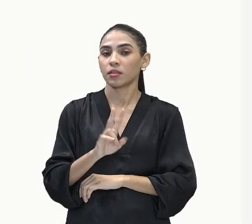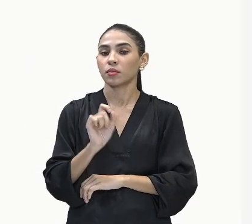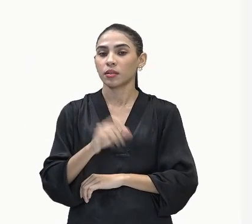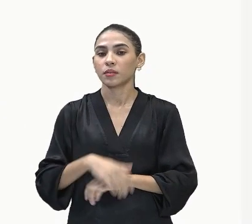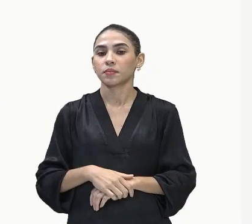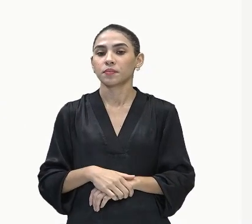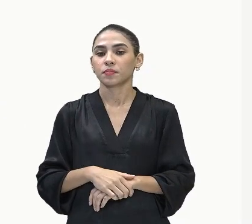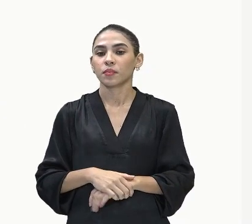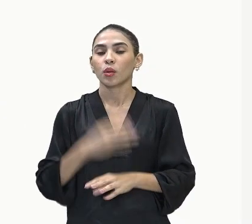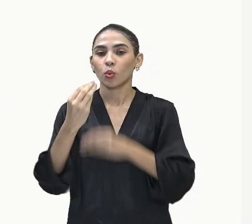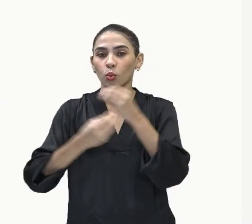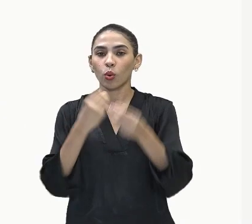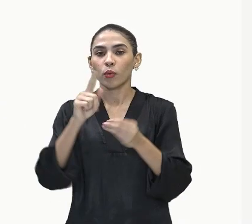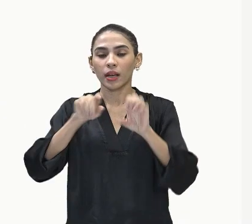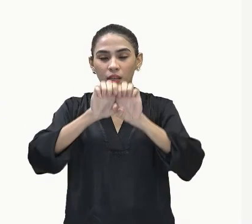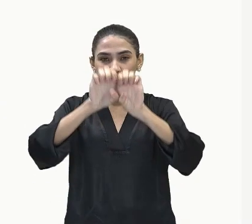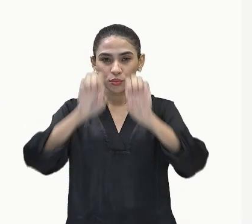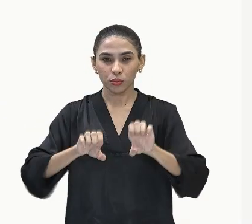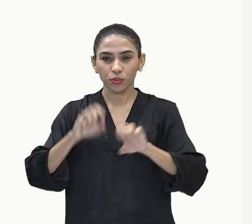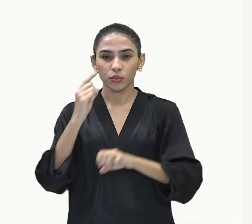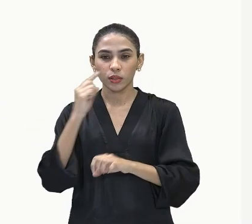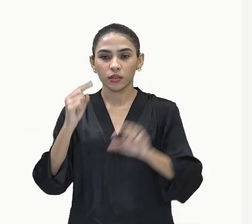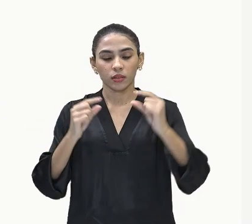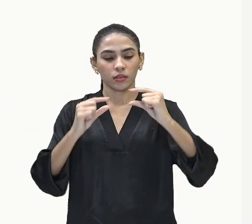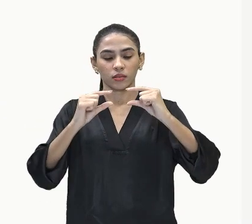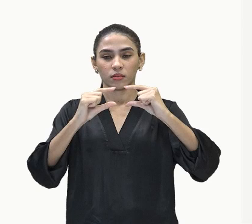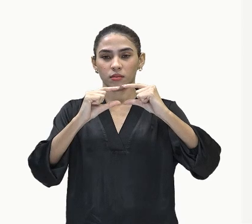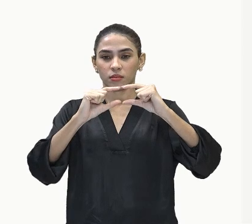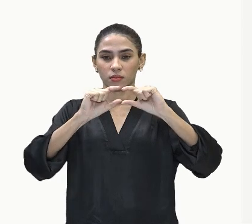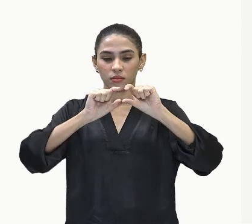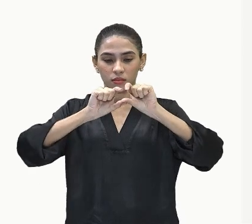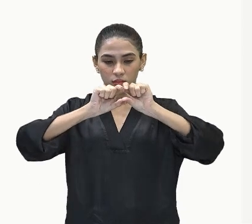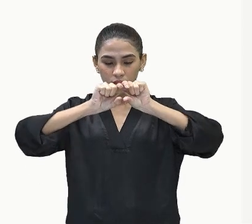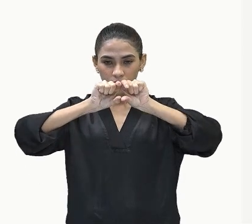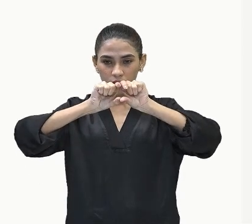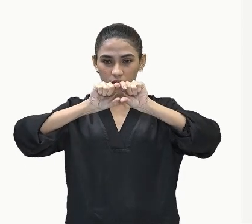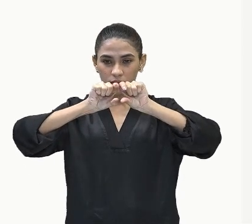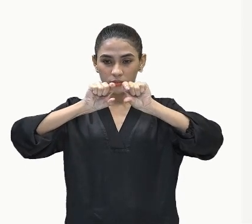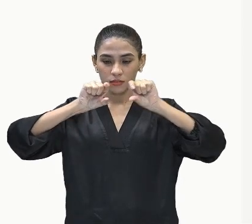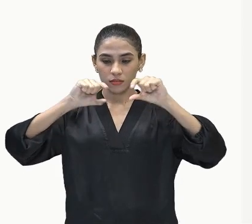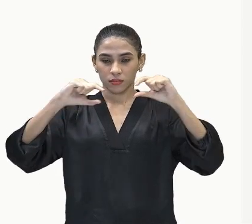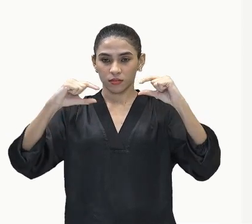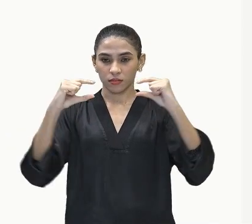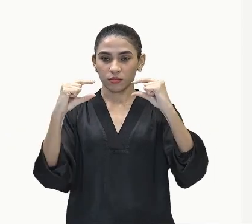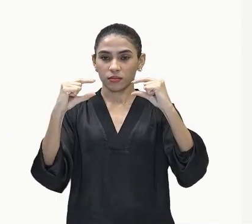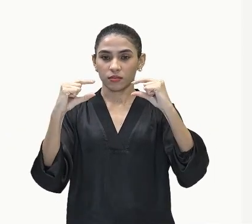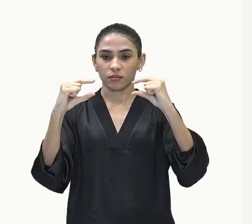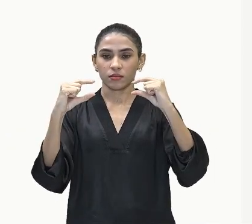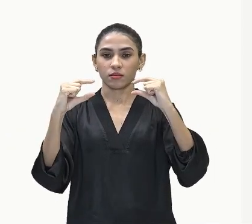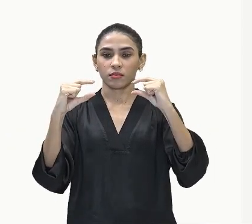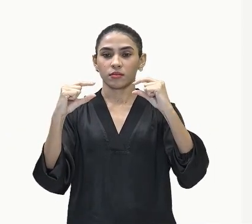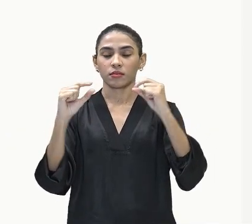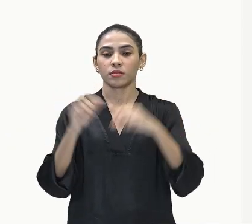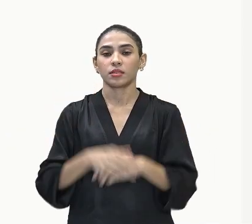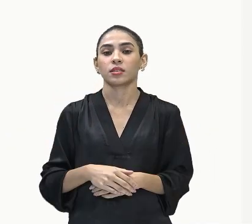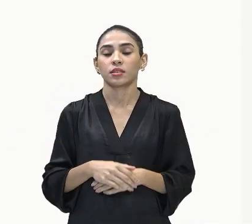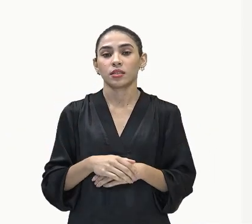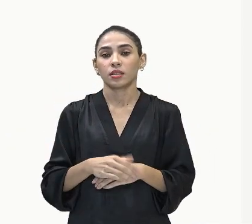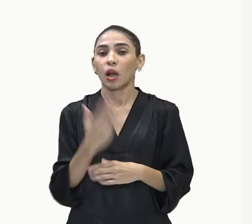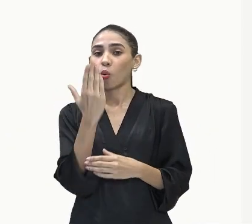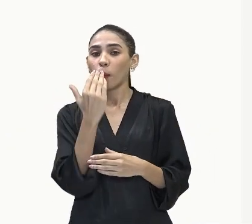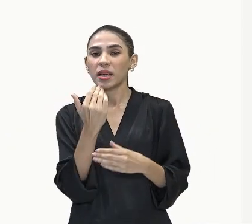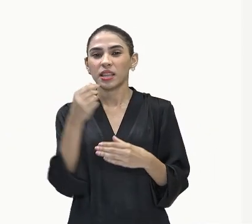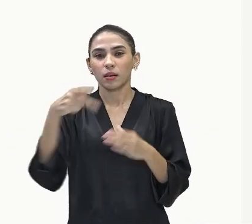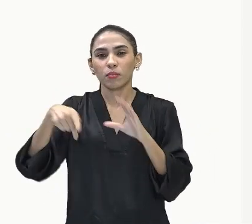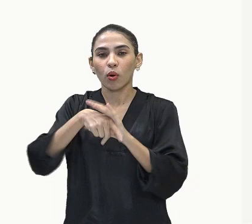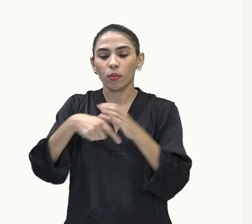o seu formato né a gente já sabe que o formato vai classificar essa bactéria e os enlatados é